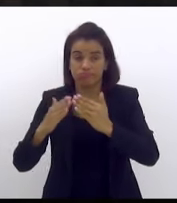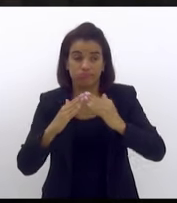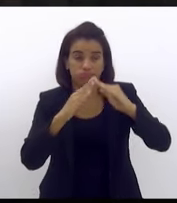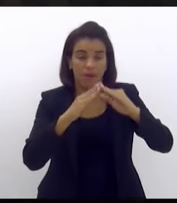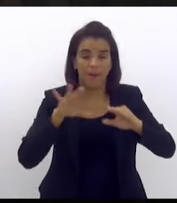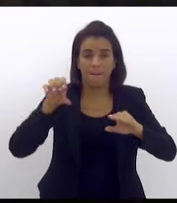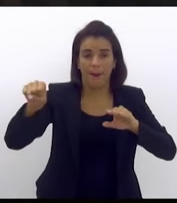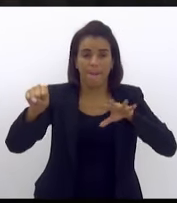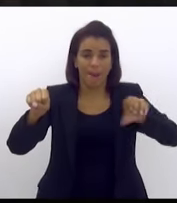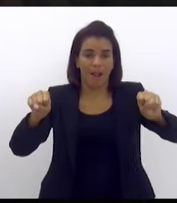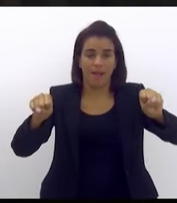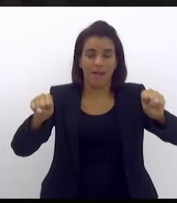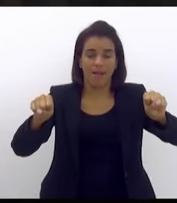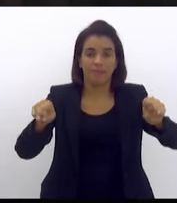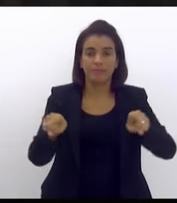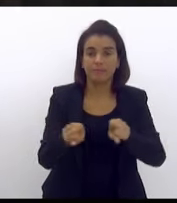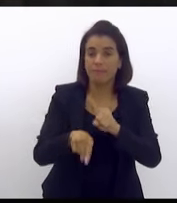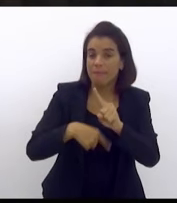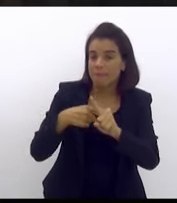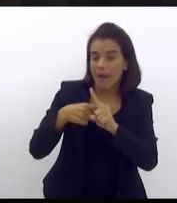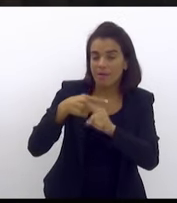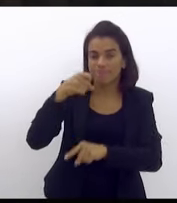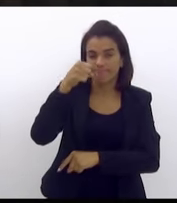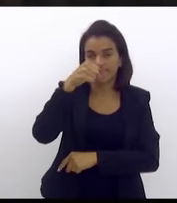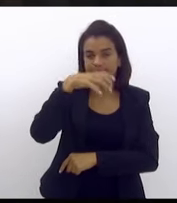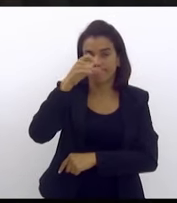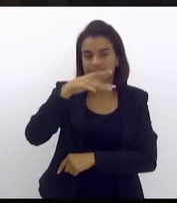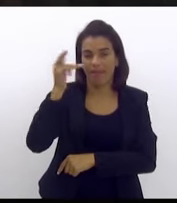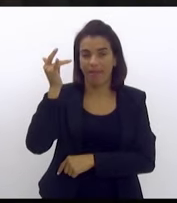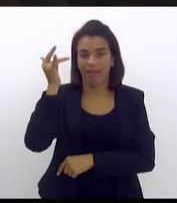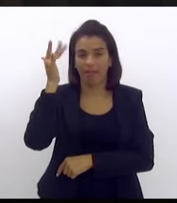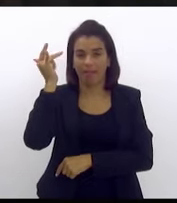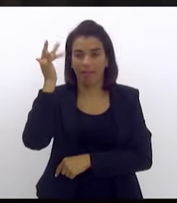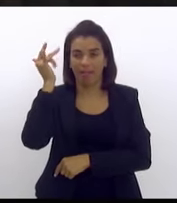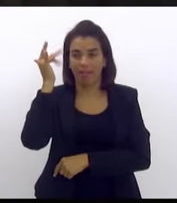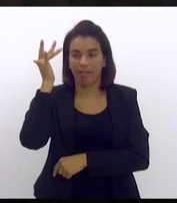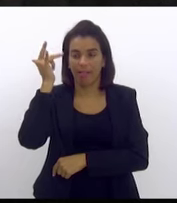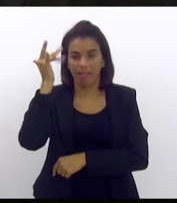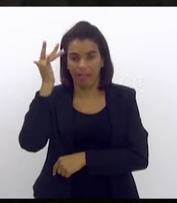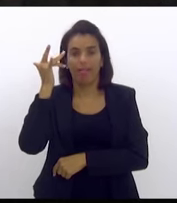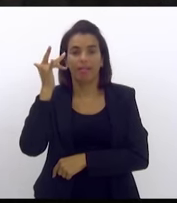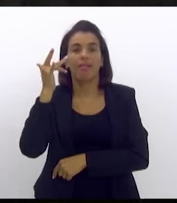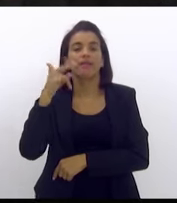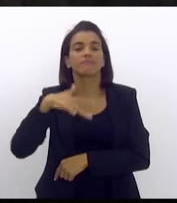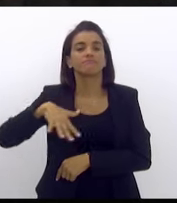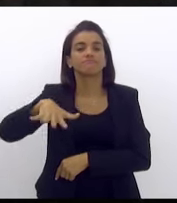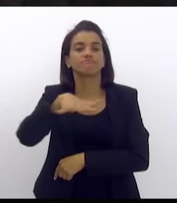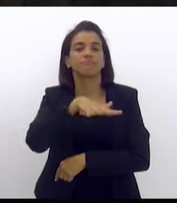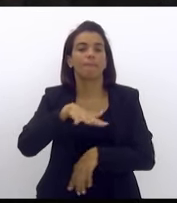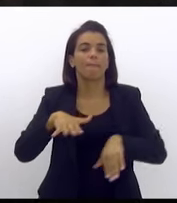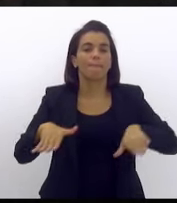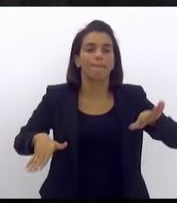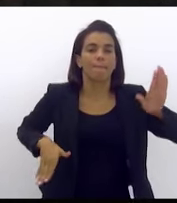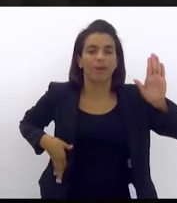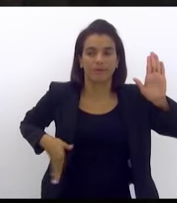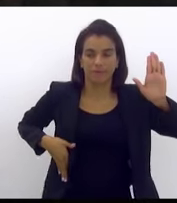controladas e a audácia daqueles que vivem à margem da lei.